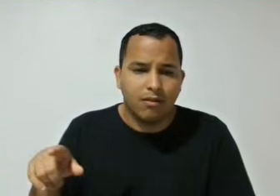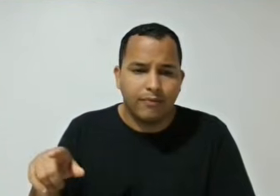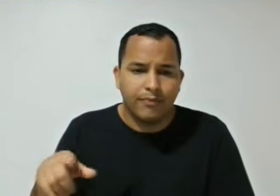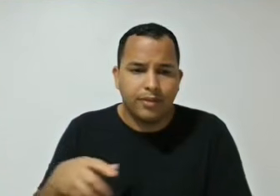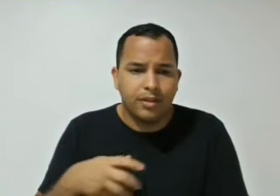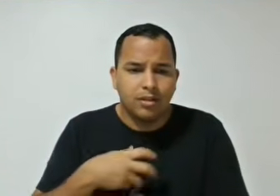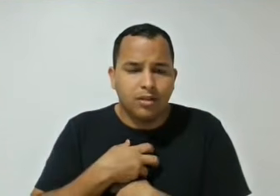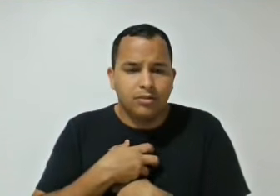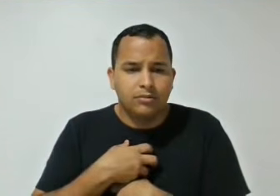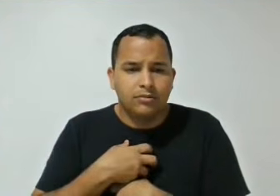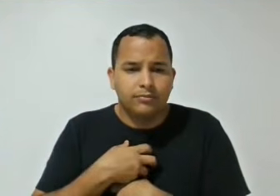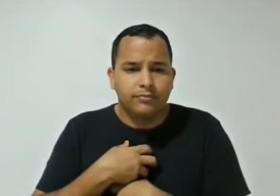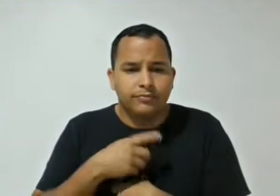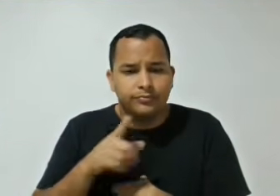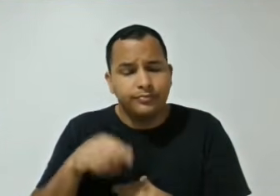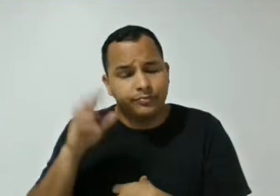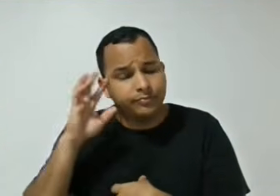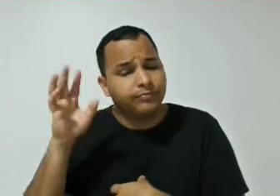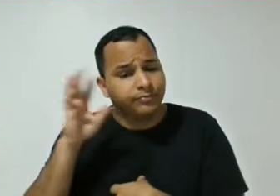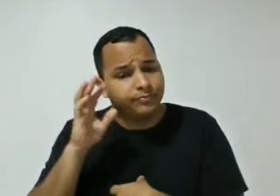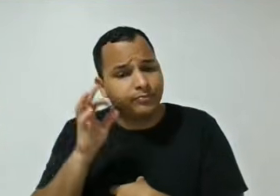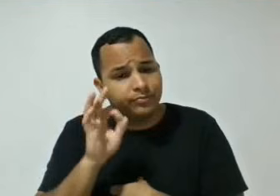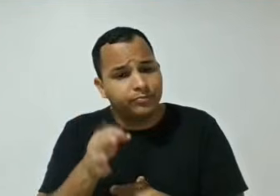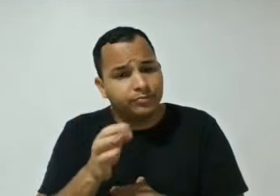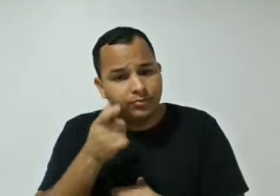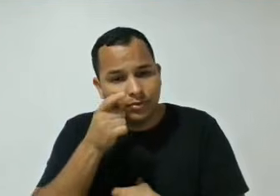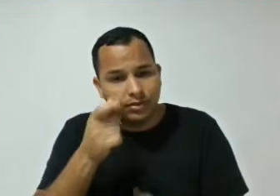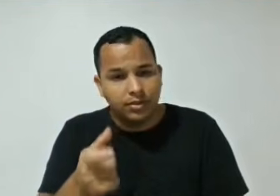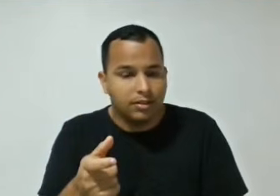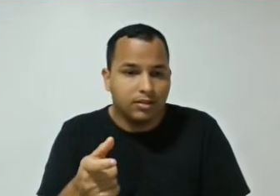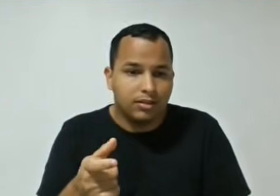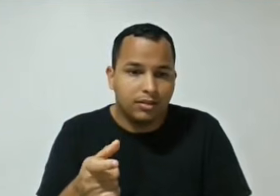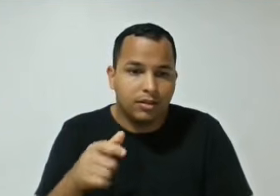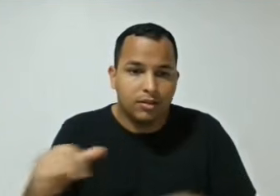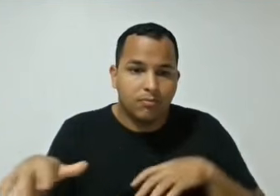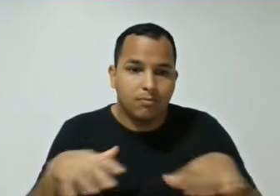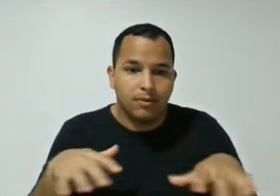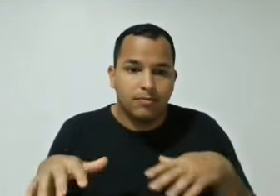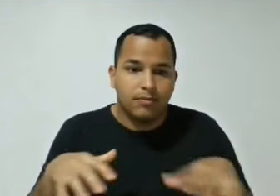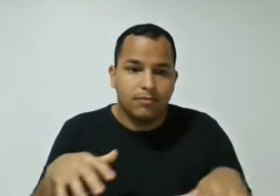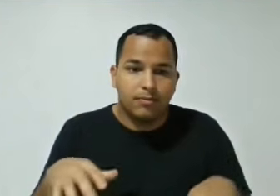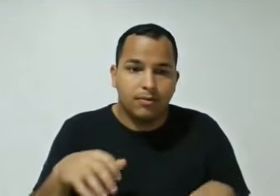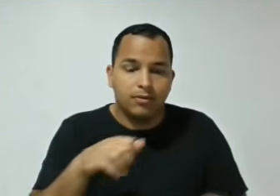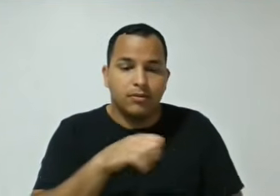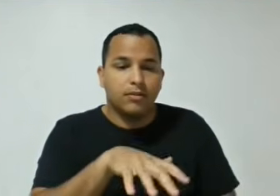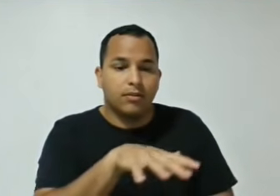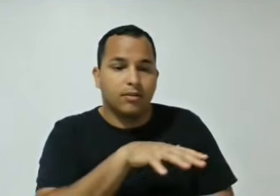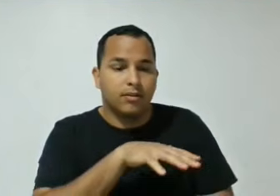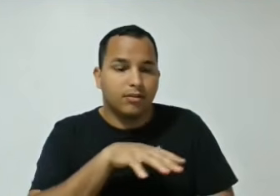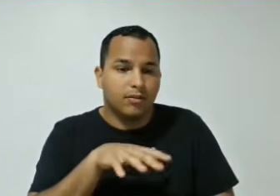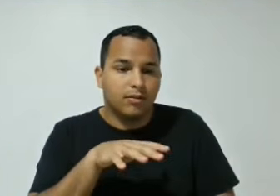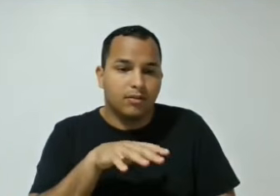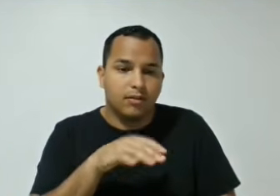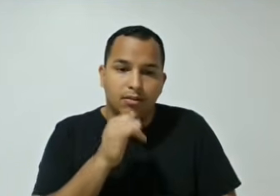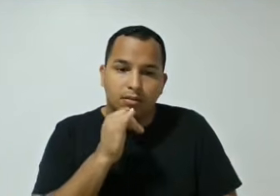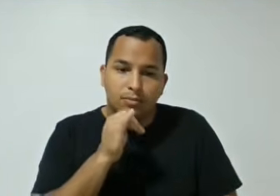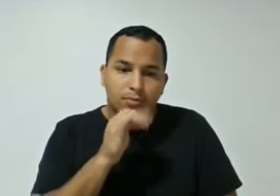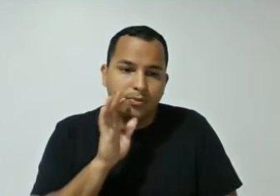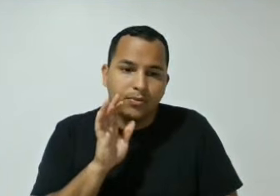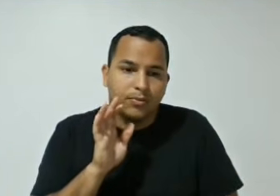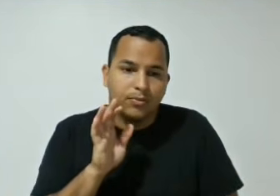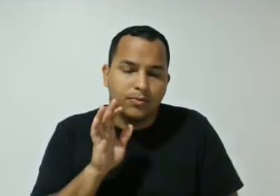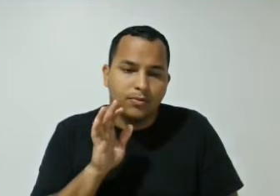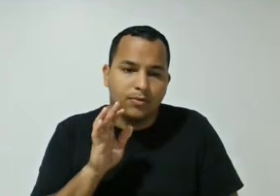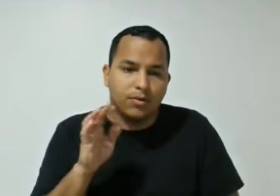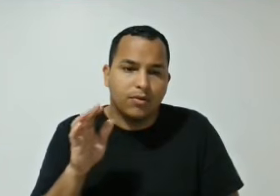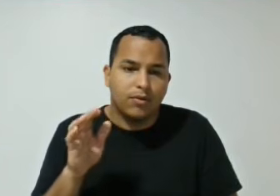peso interessante. Pensar o sentido da descentralização num setor que pode ser vou citar um exemplo aqui, um funcionário, um